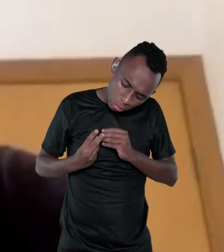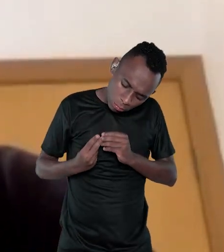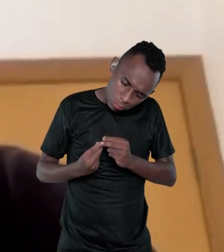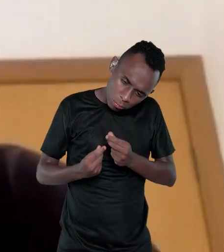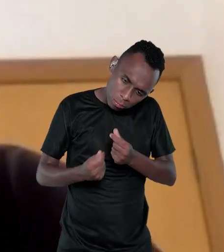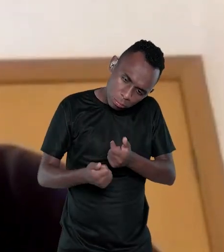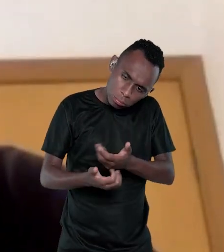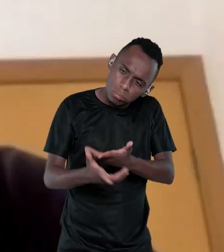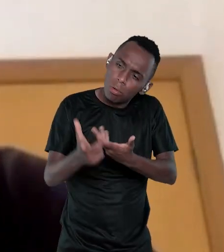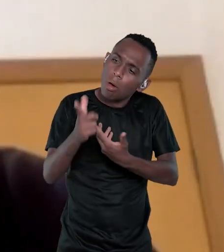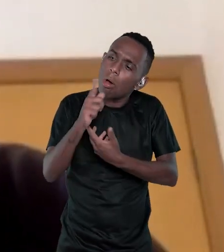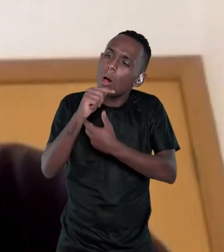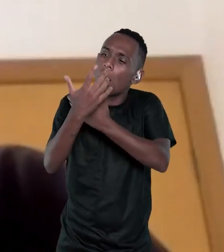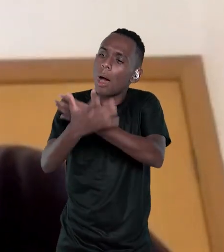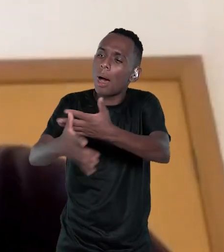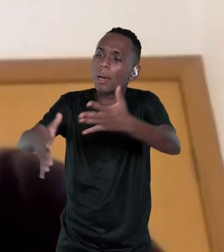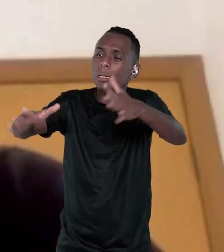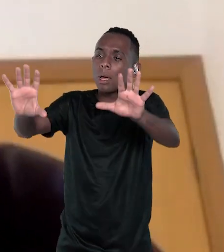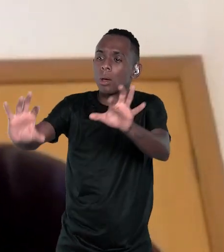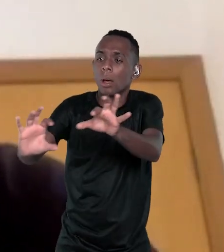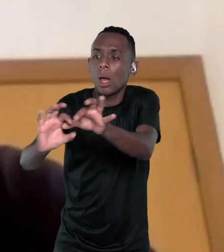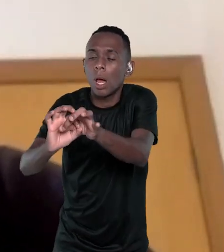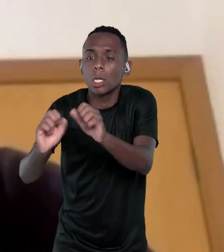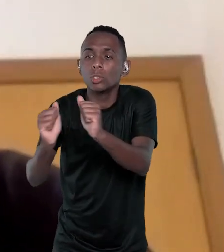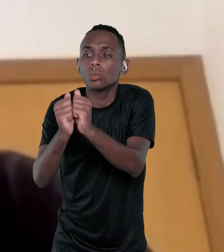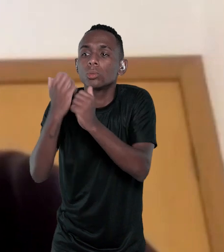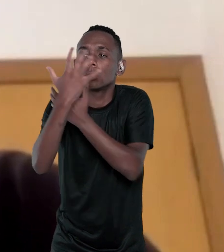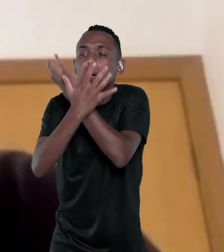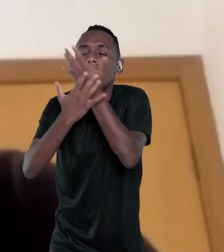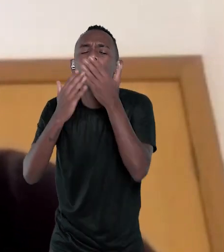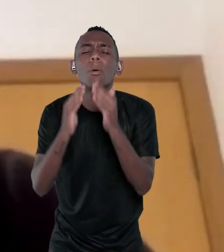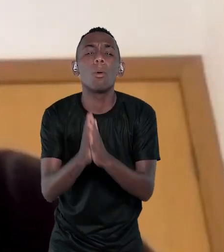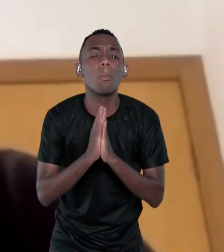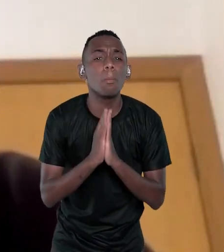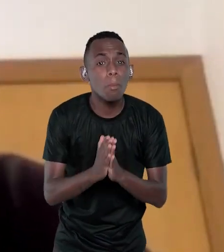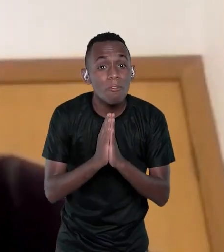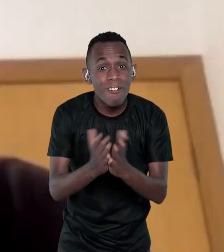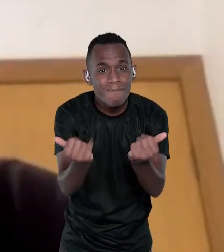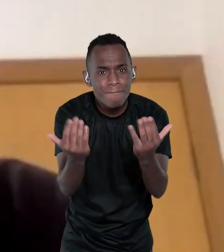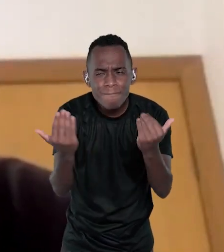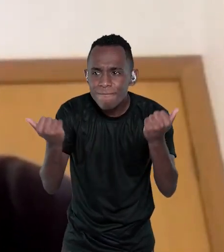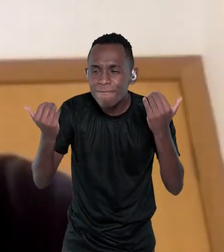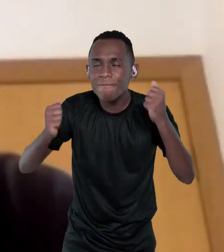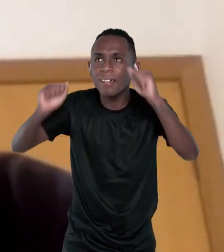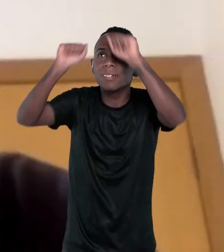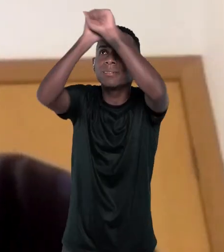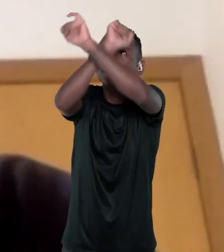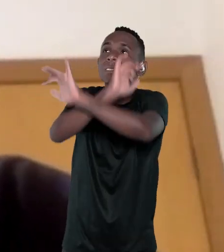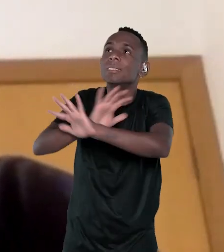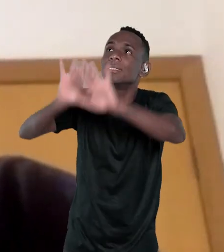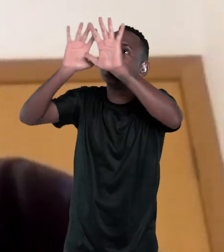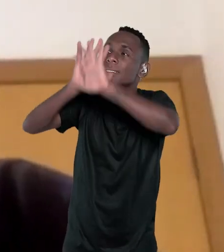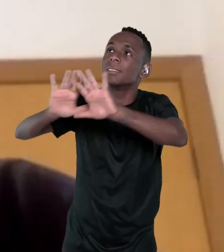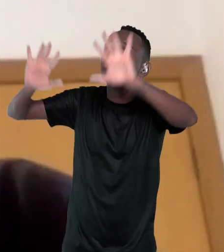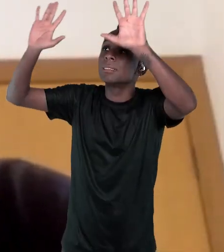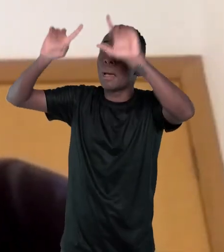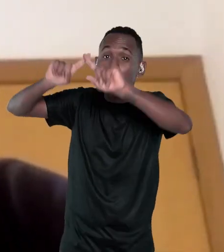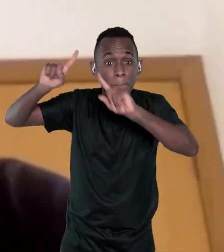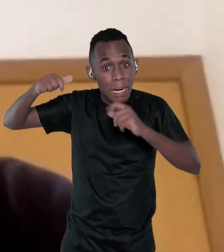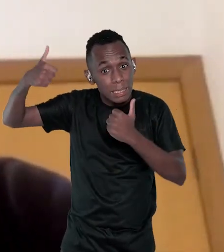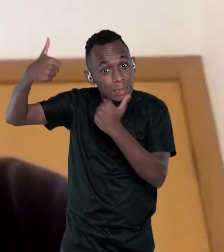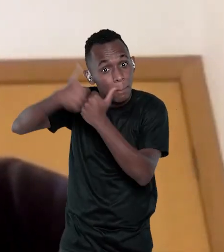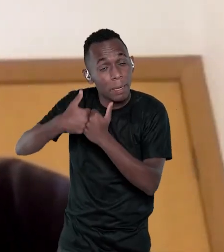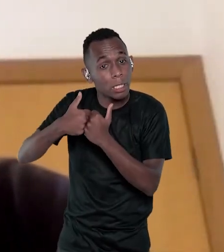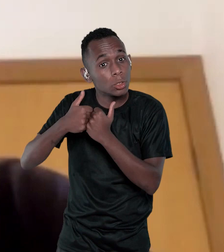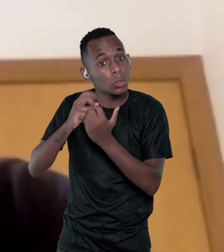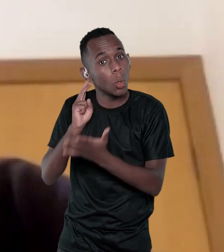se dissolvem líquidos nos mares da melodia. Por favor, viajem,